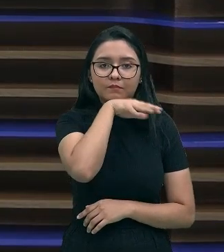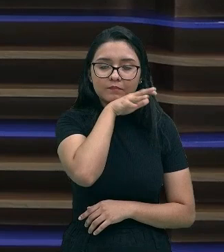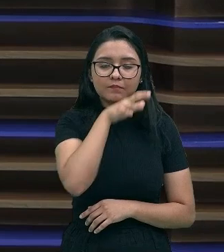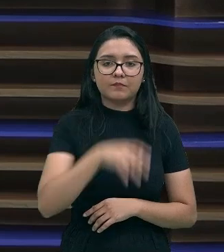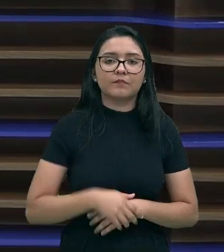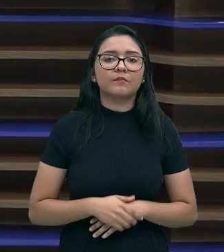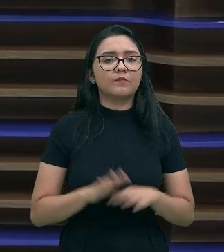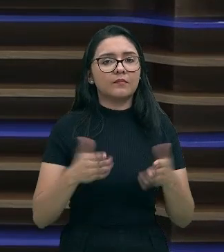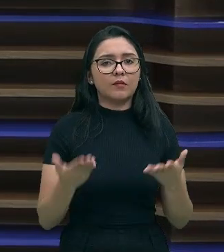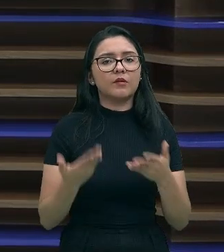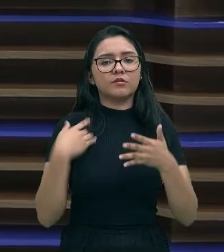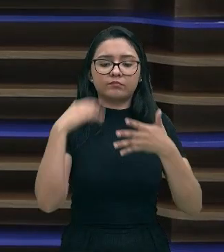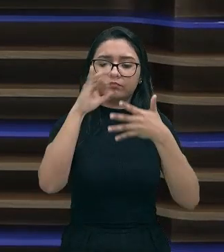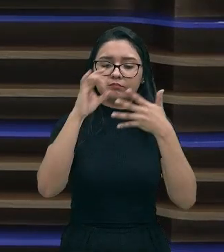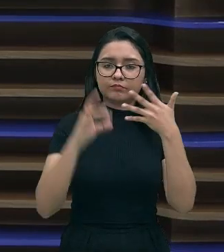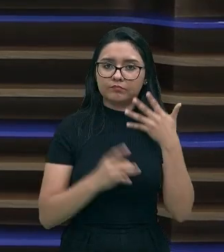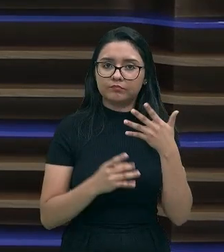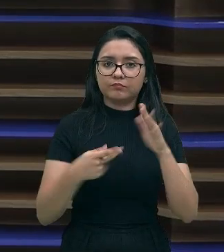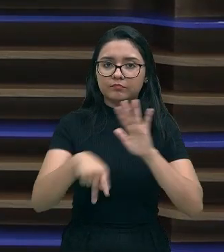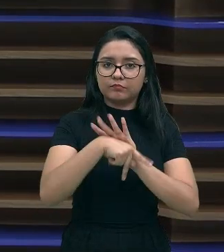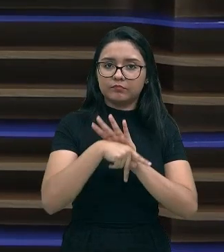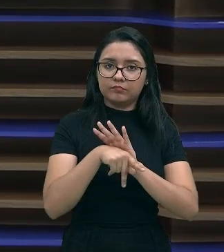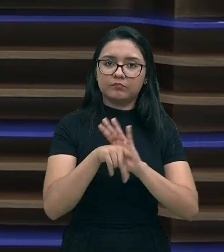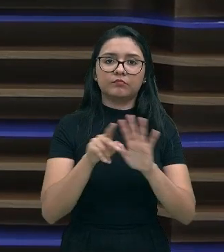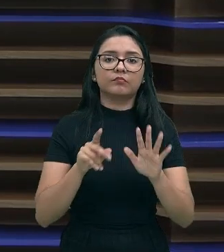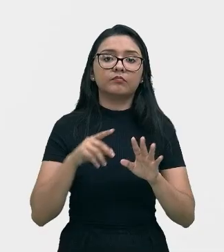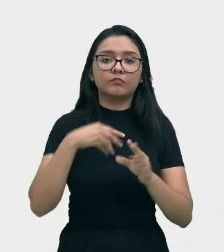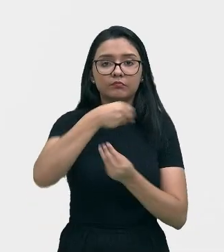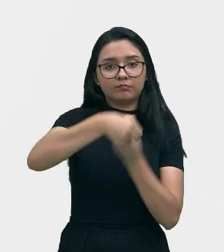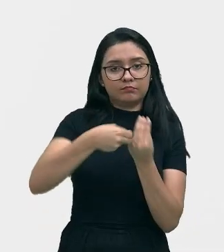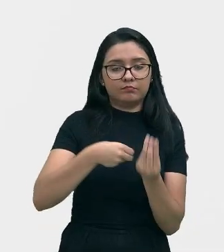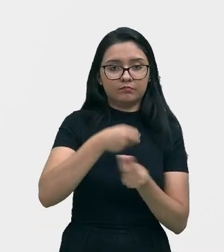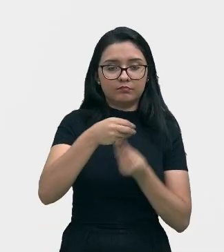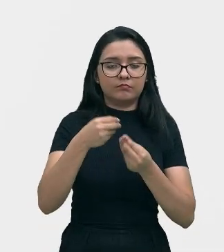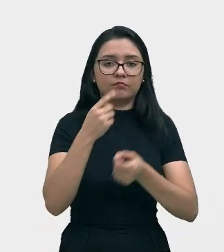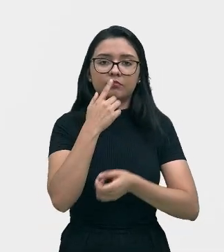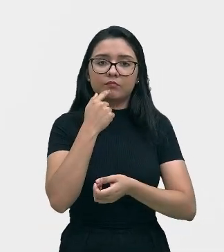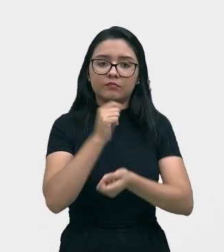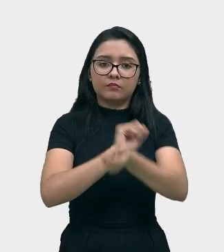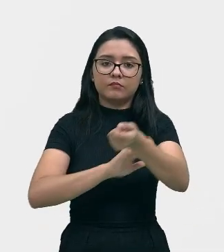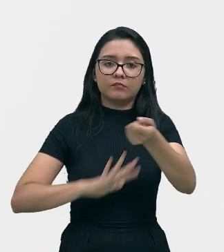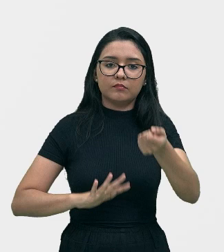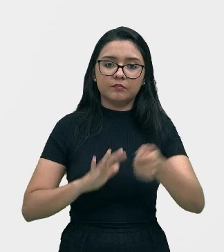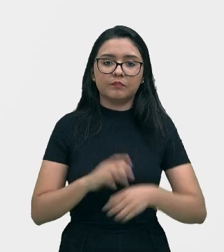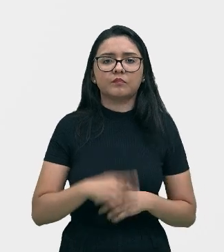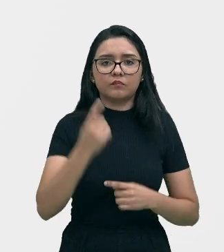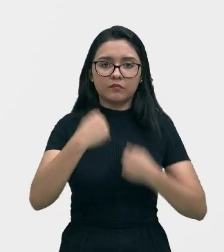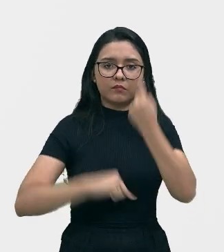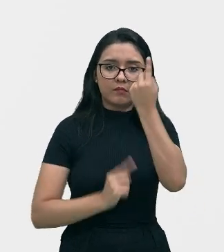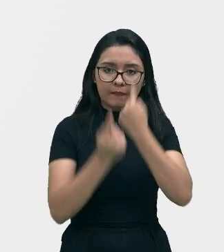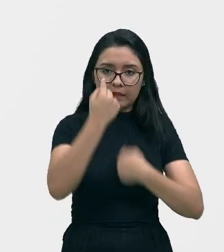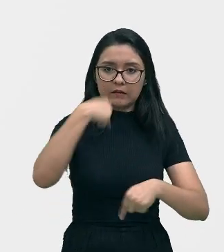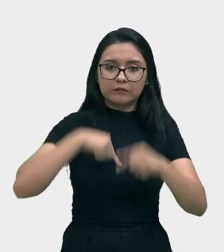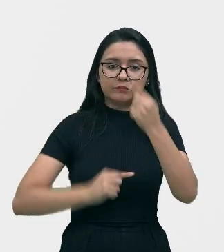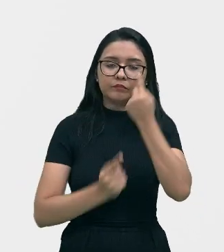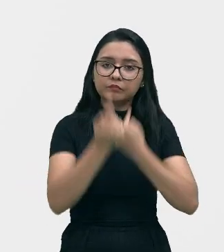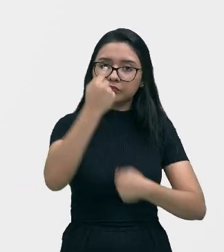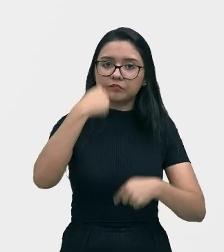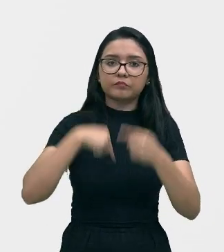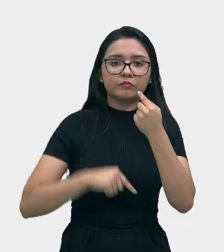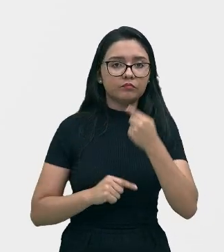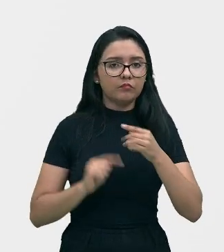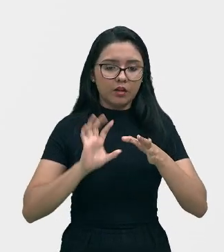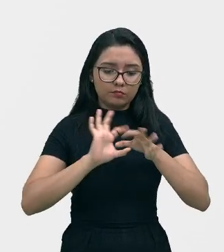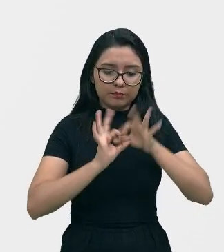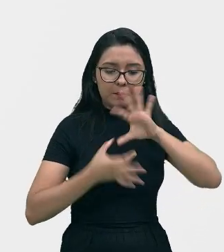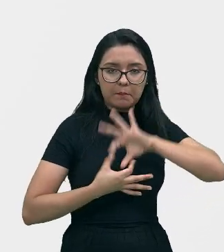a composição do sangue, e aí o sistema circulatório, ele trabalha como se fosse ali mesmo uma grande rede de